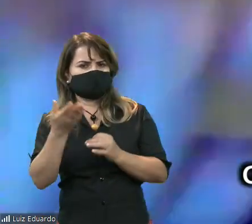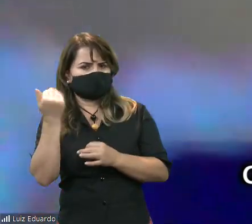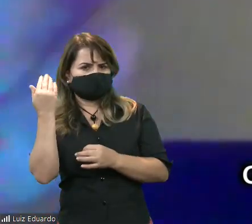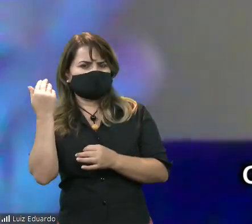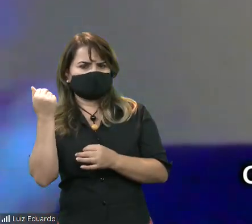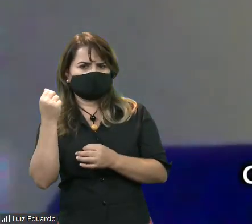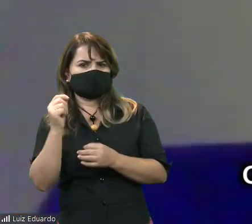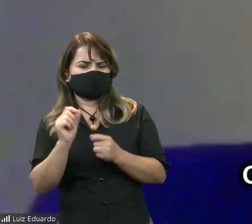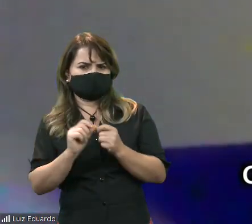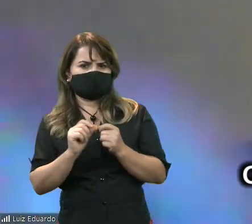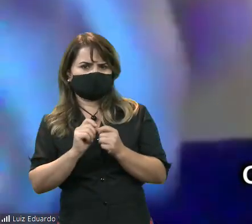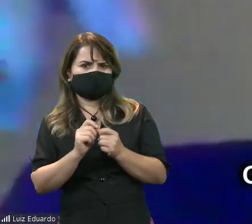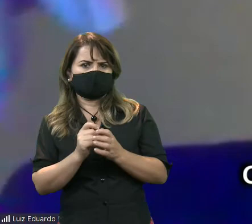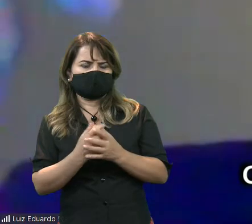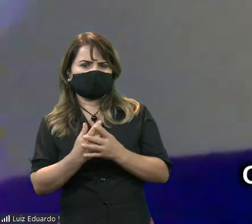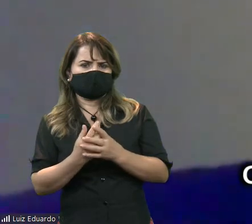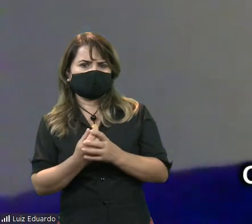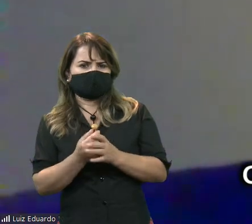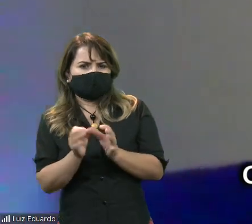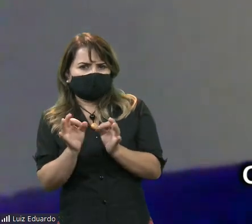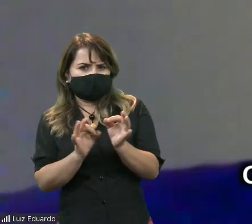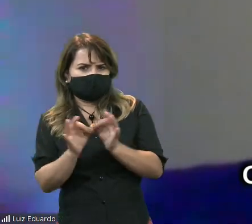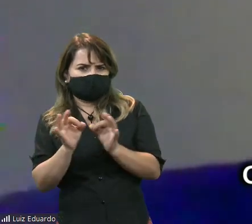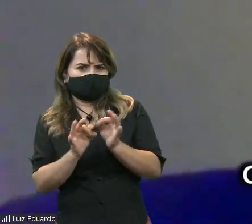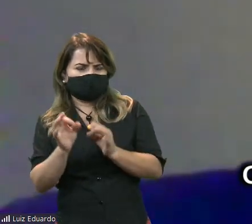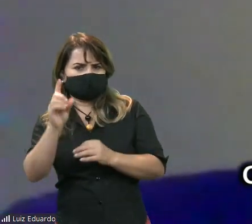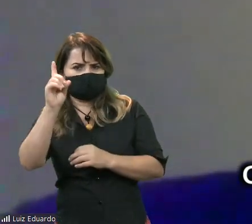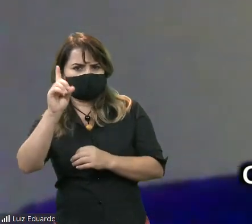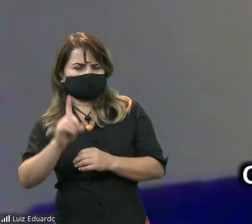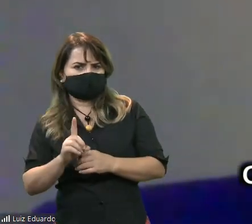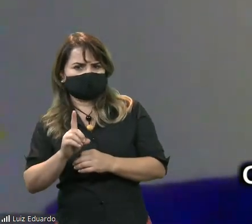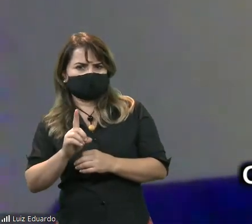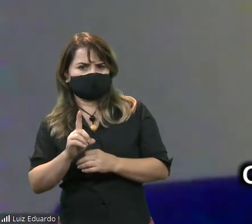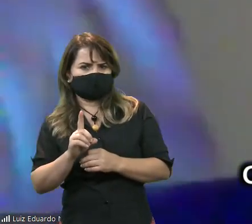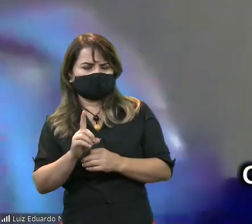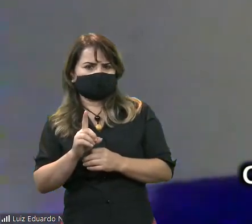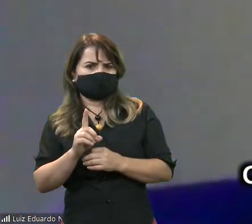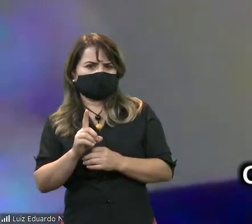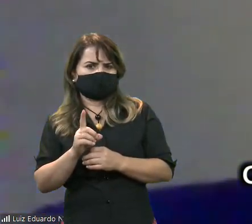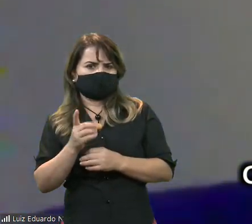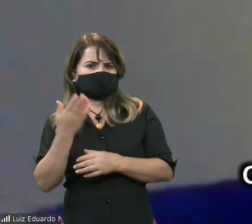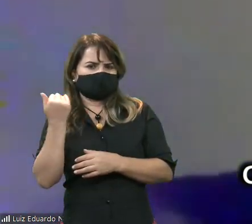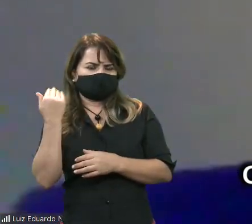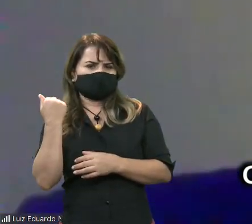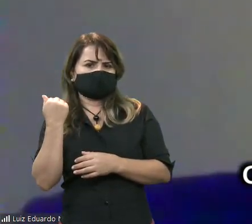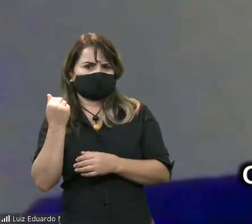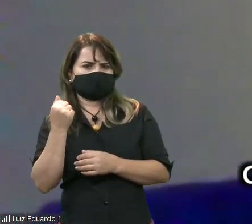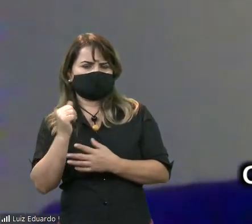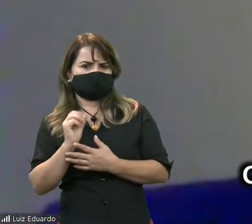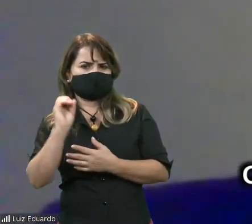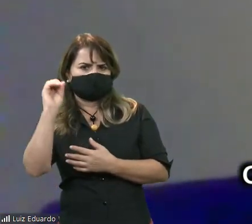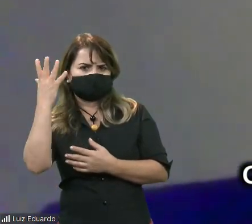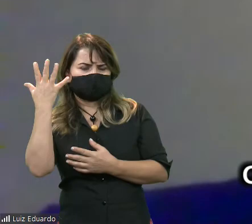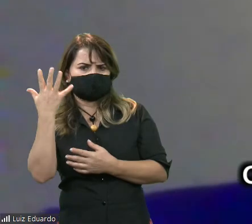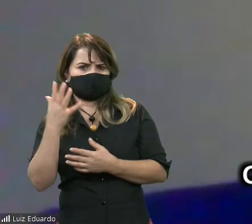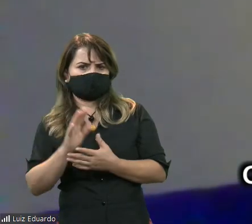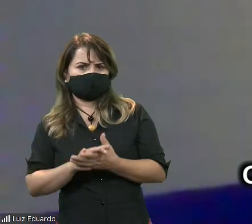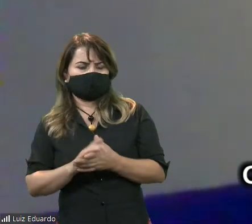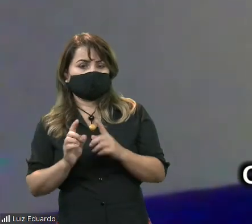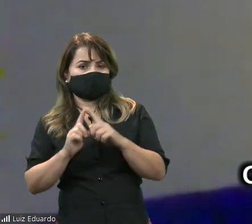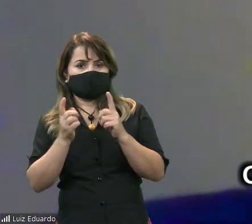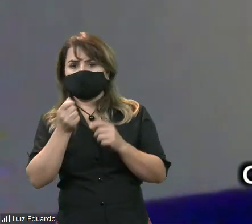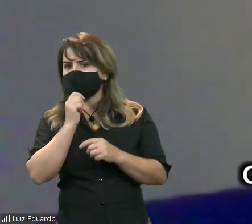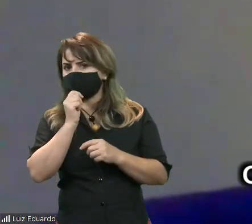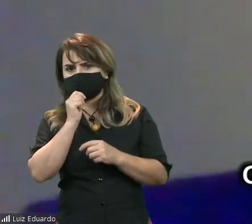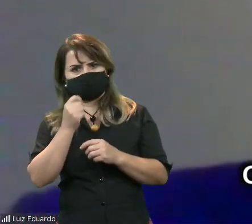daquele primeiro movimento de plano diretor que foi feito, um plano diretor que, aliás, não chegou para nós para